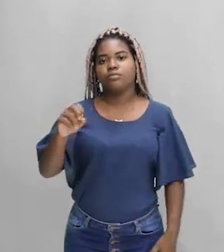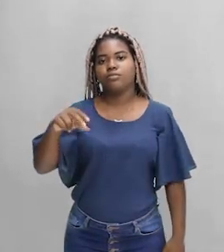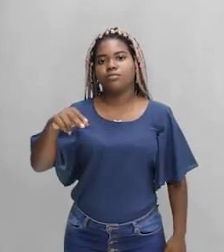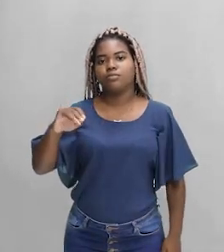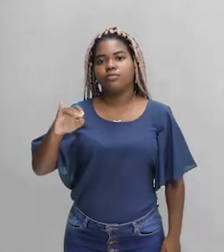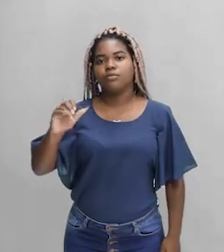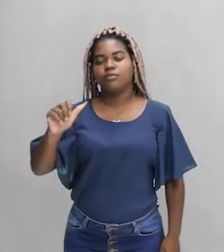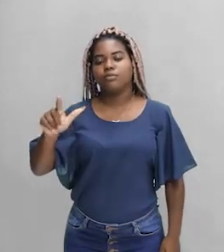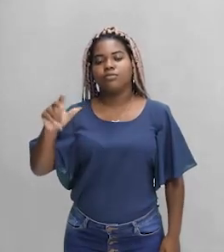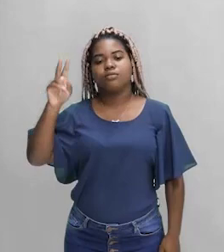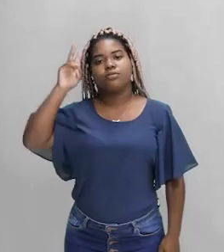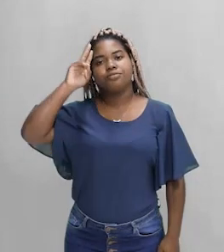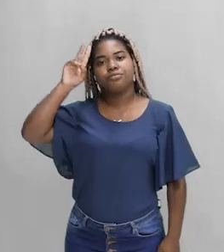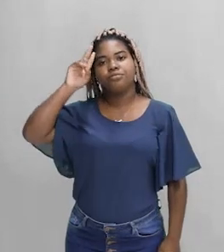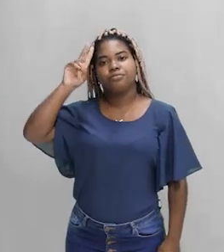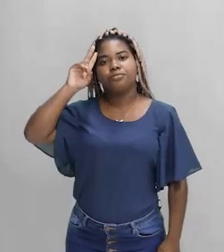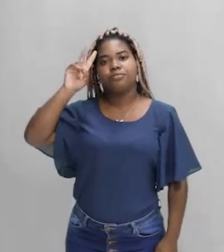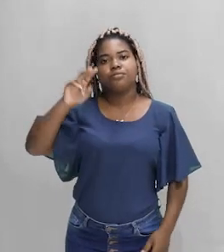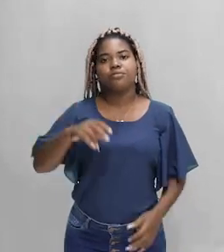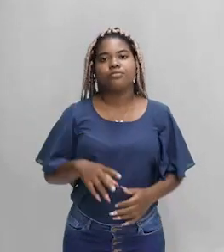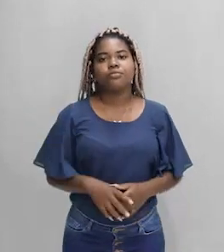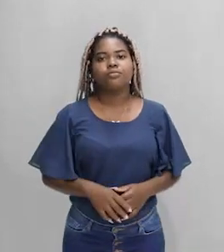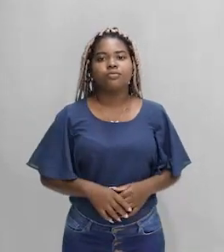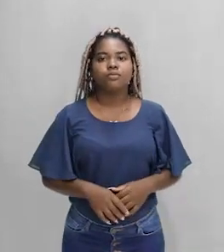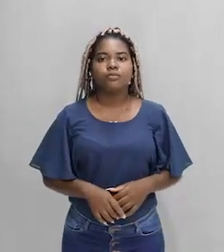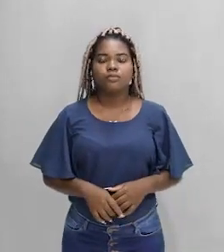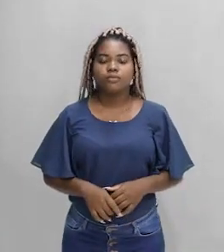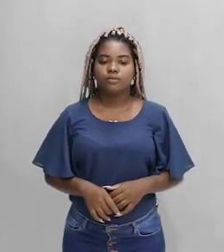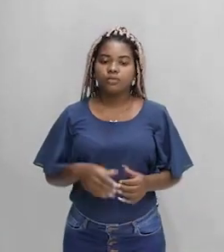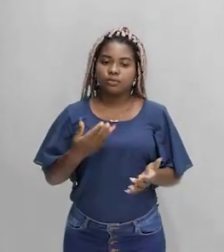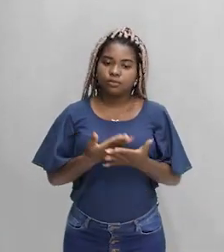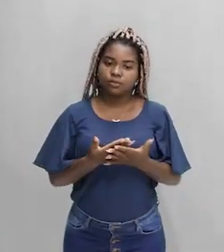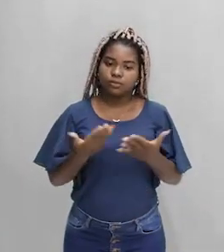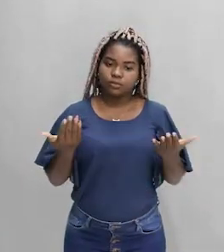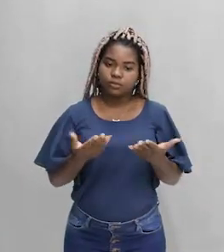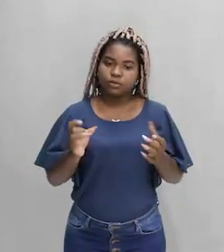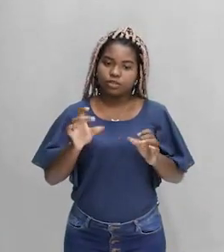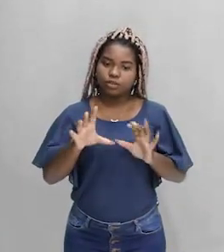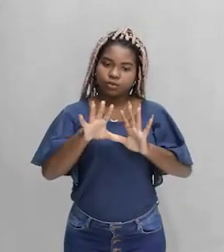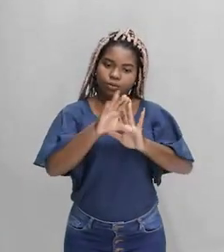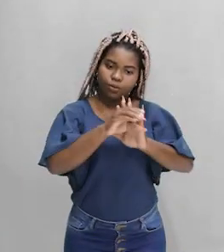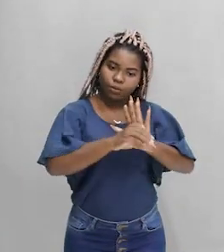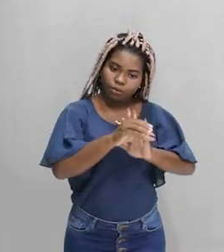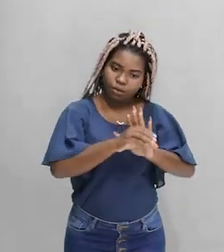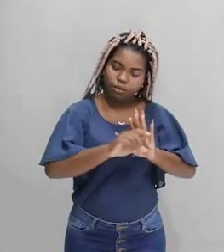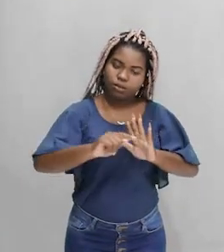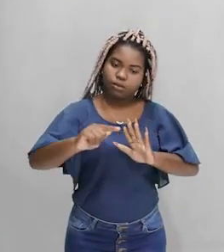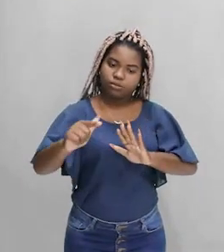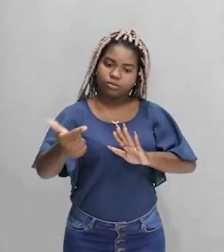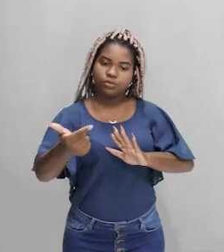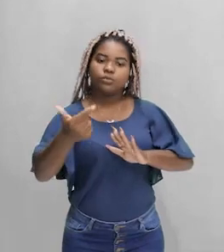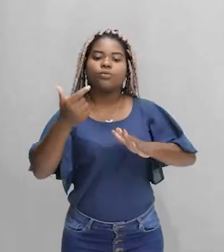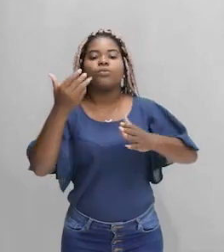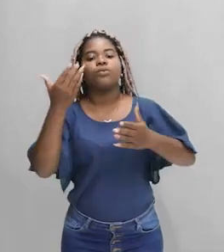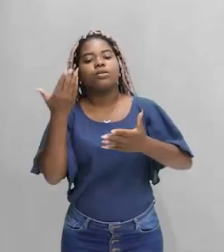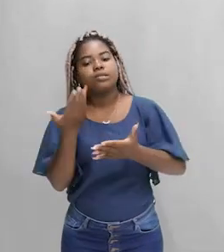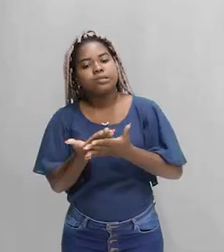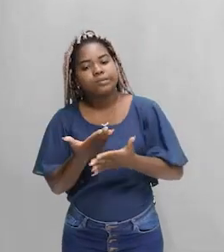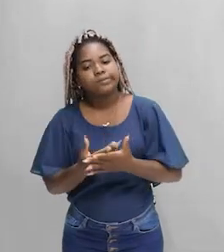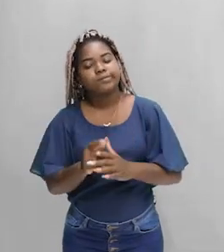exponencial. Lembrando que, nessa aula de hoje, a gente tratou apenas de definição. Nas próximas aulas, nós vamos ver